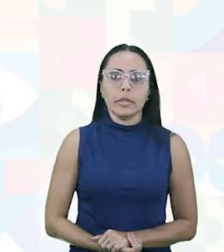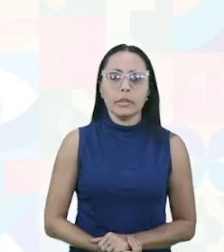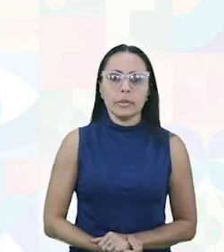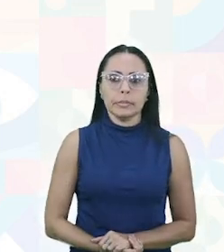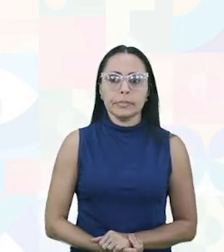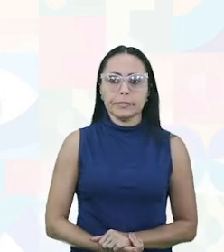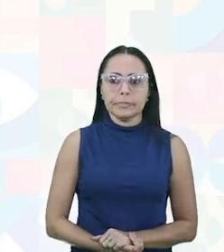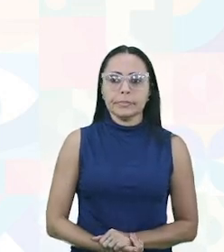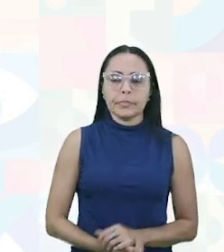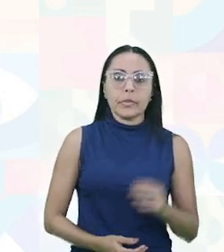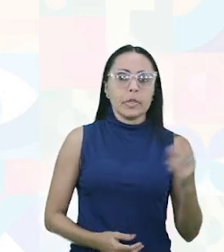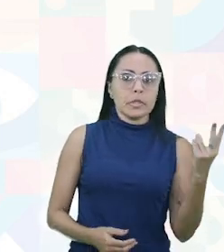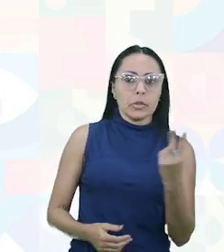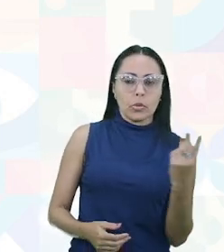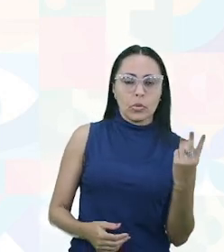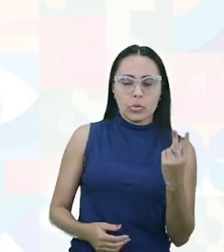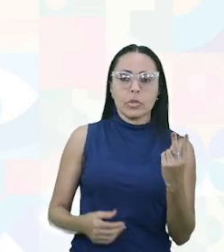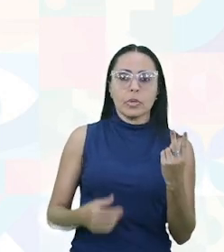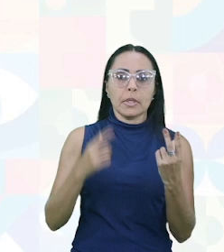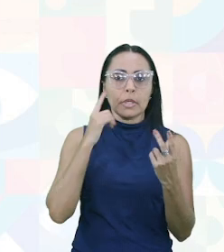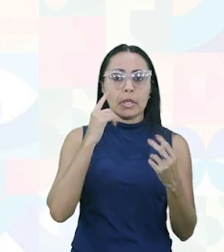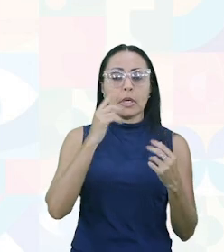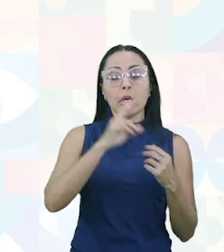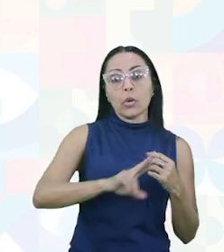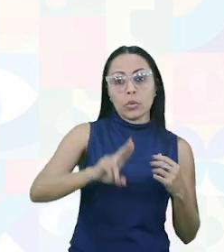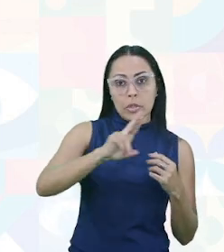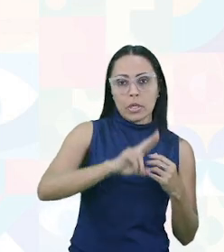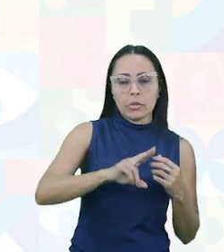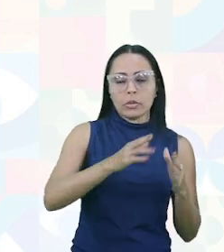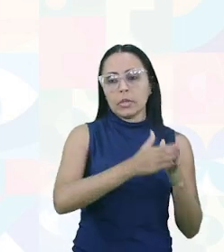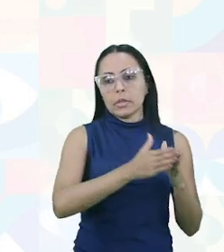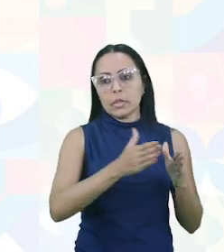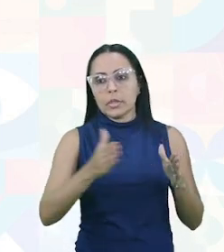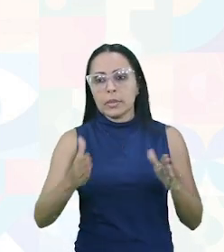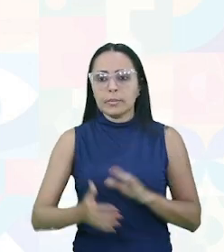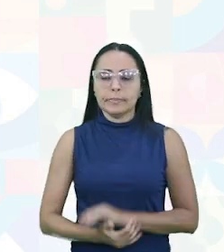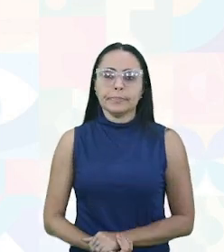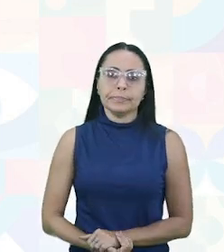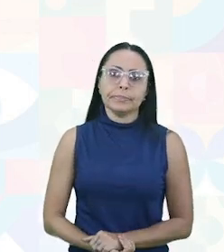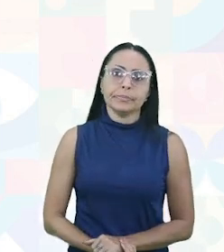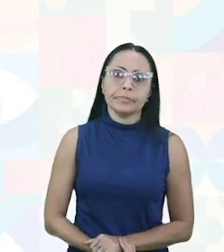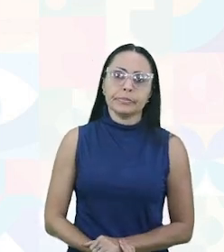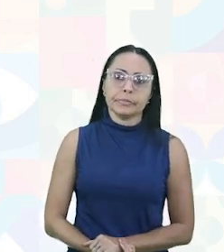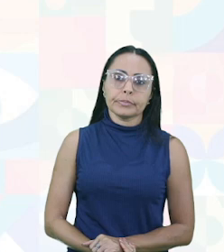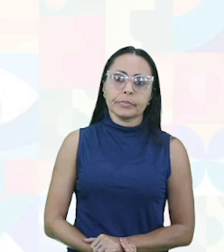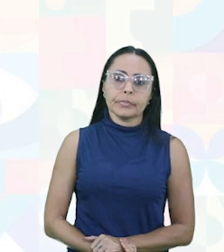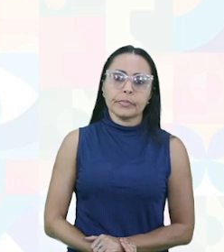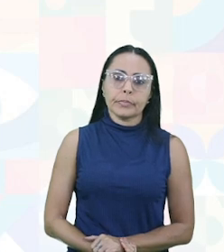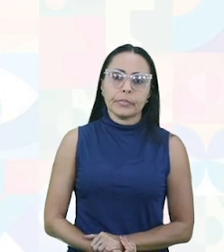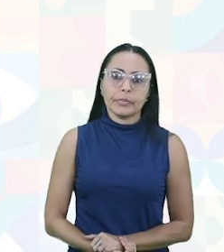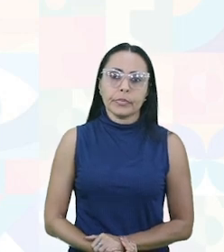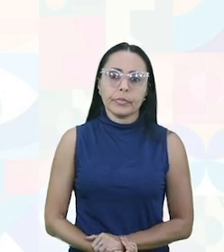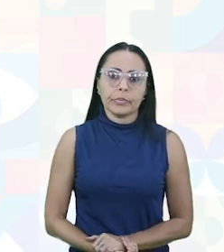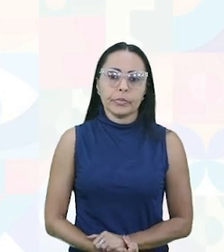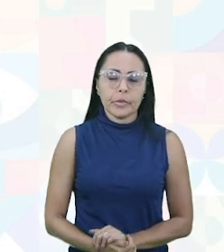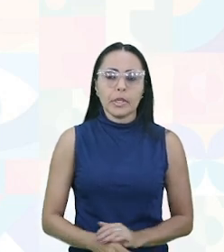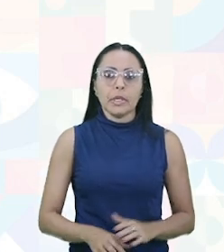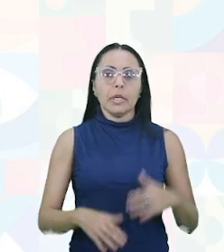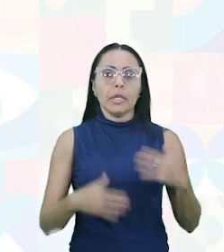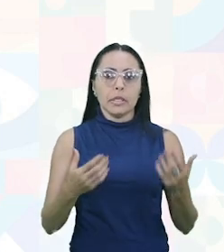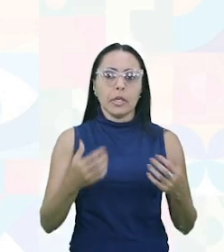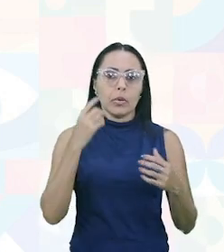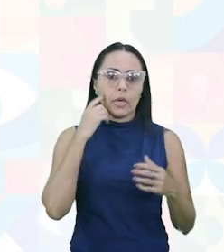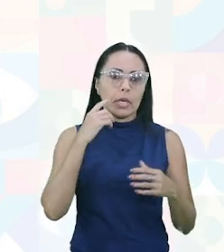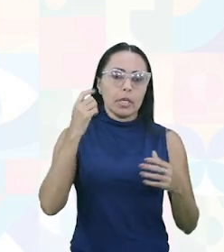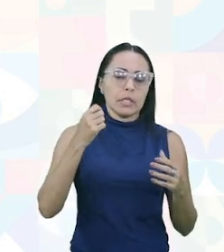e esses dois materiais são usados nessa etapa. Então, esse secador, ele é